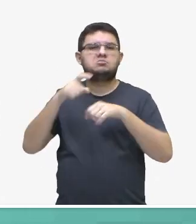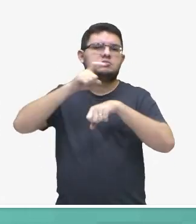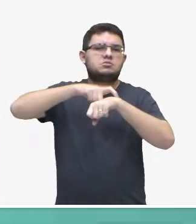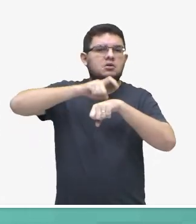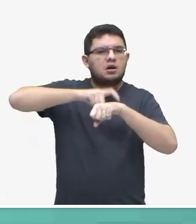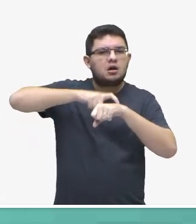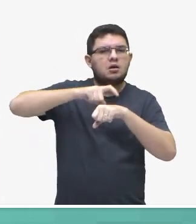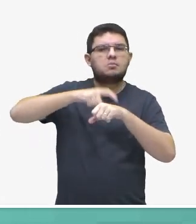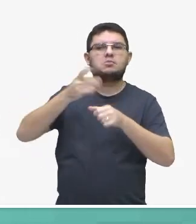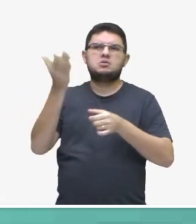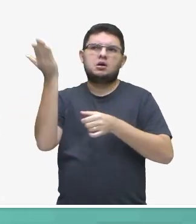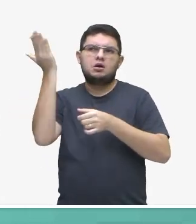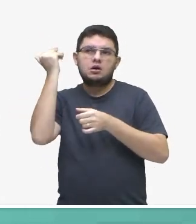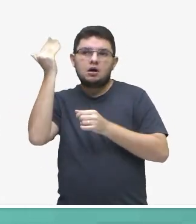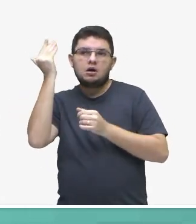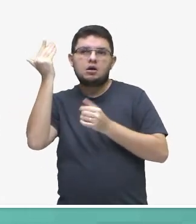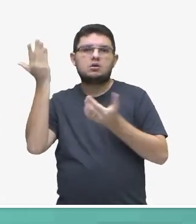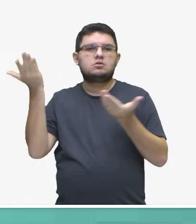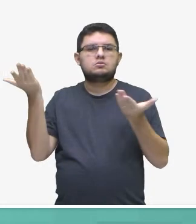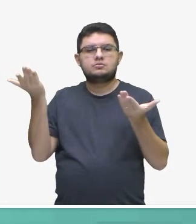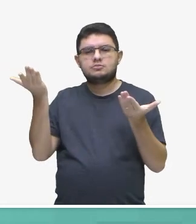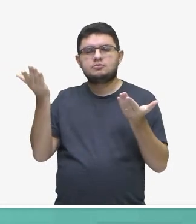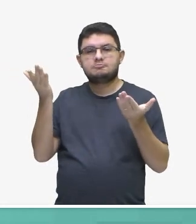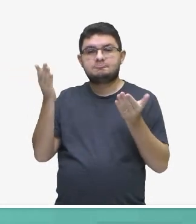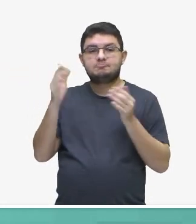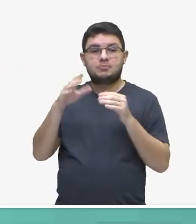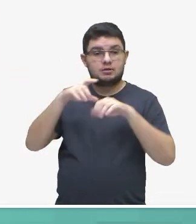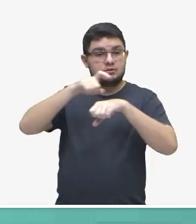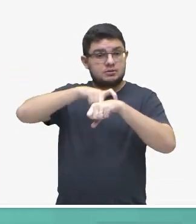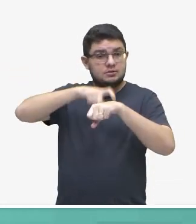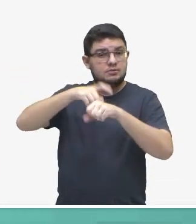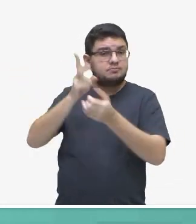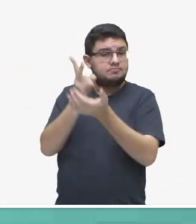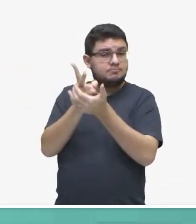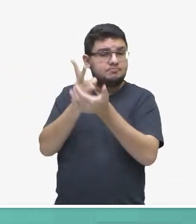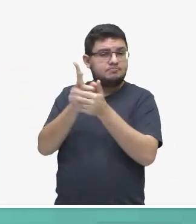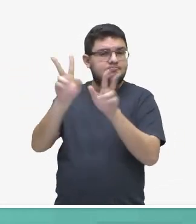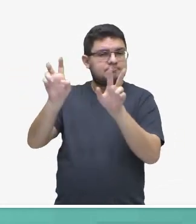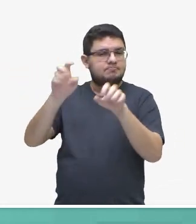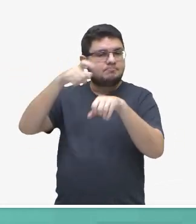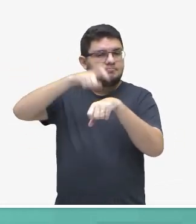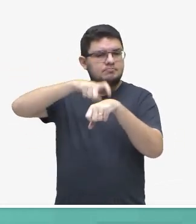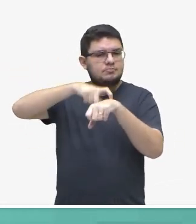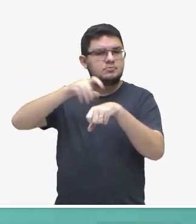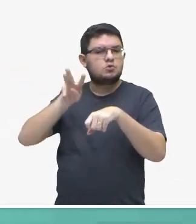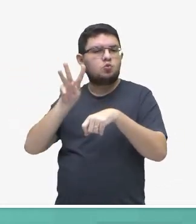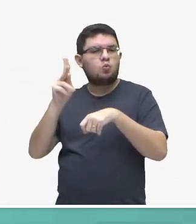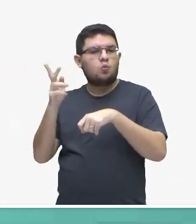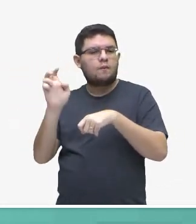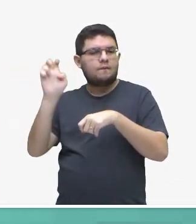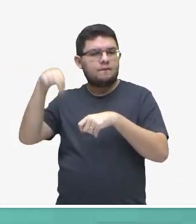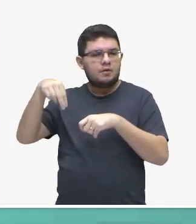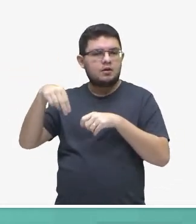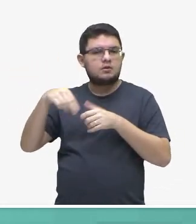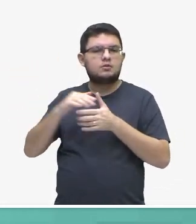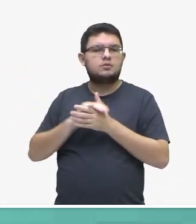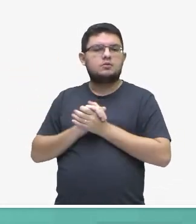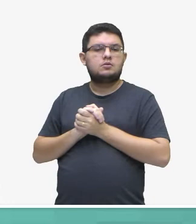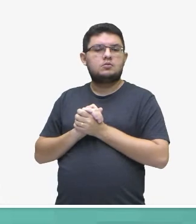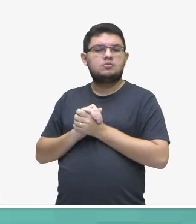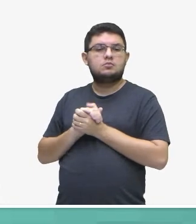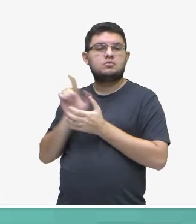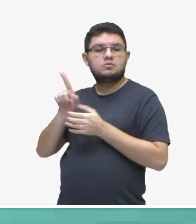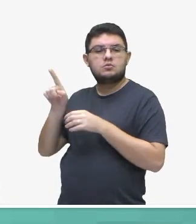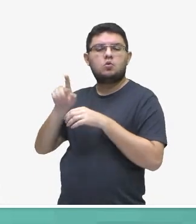na semana. Então, está tudo relacionado ao tempo. Então, quando eu pergunto when does she work, eu posso dizer a parte do dia,